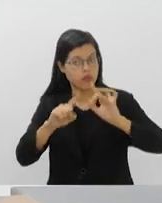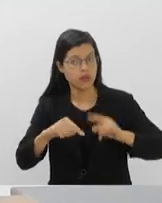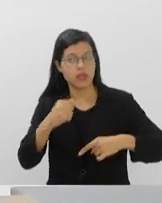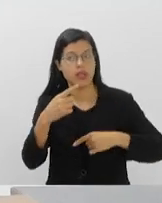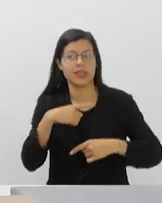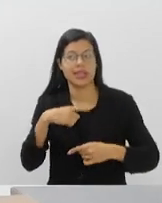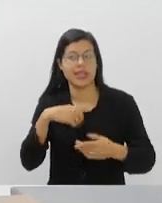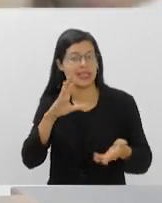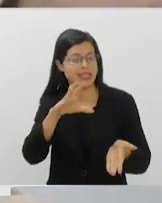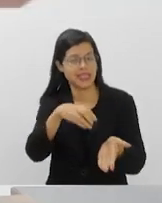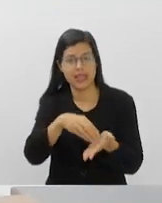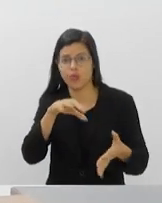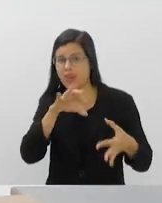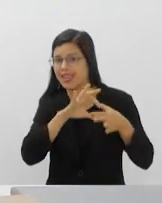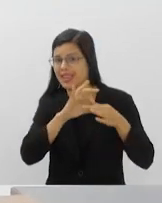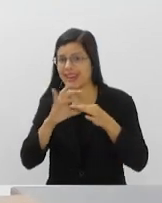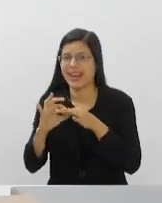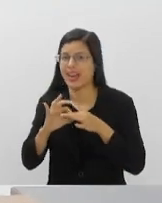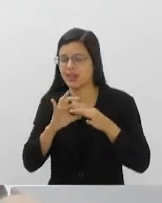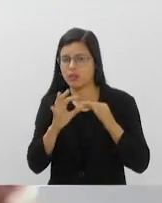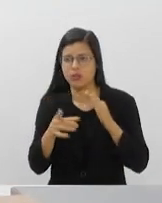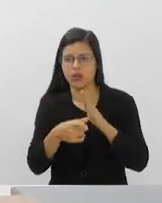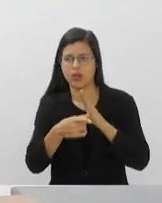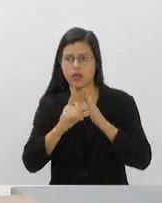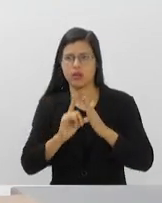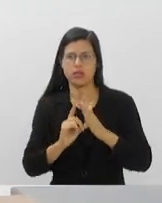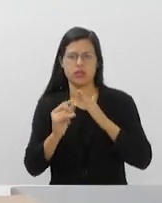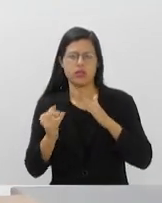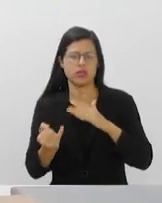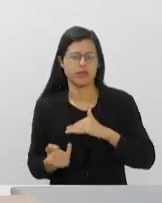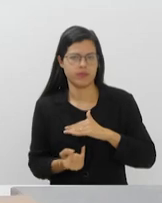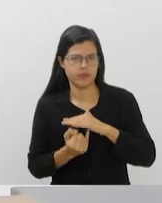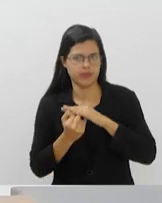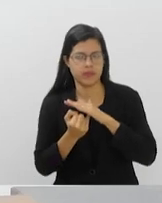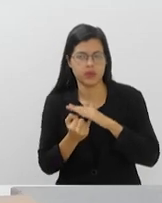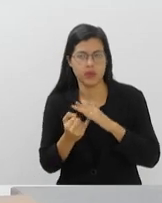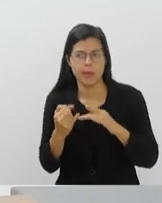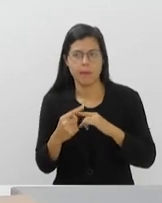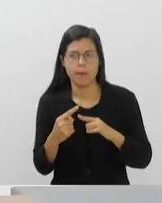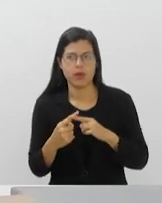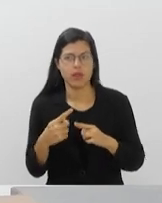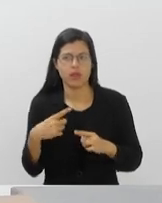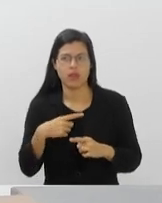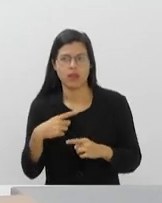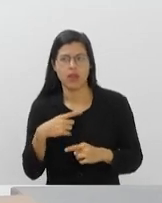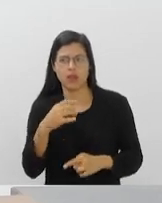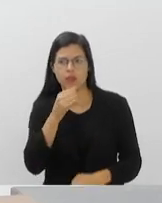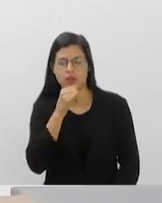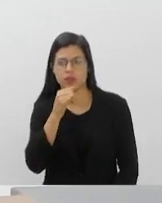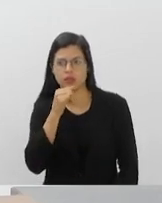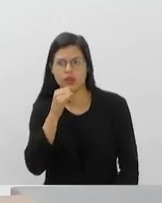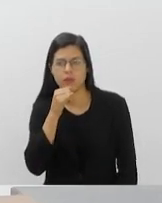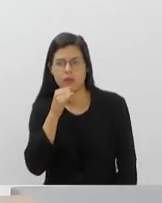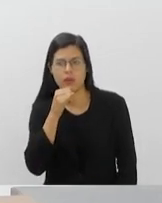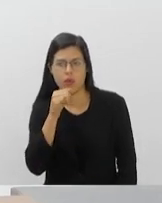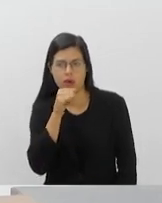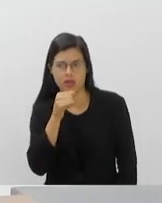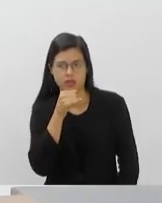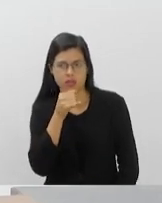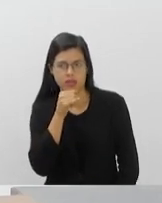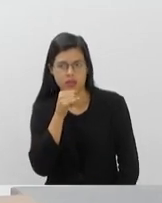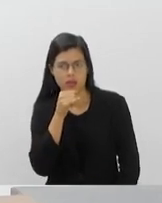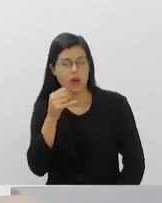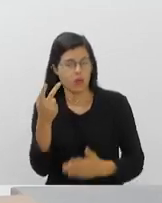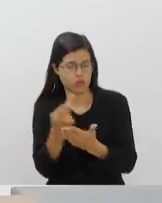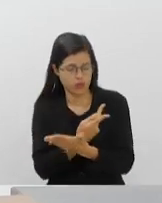Centro Integrado antes da institucionalização porque a gente tem situações por exemplo eu vou dar só um exemplo concreto que tá